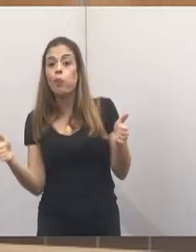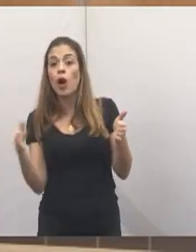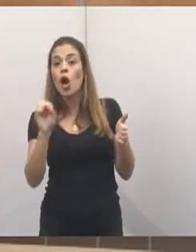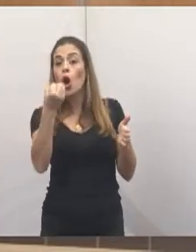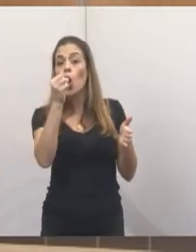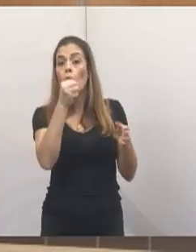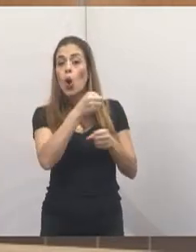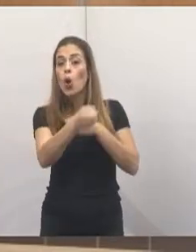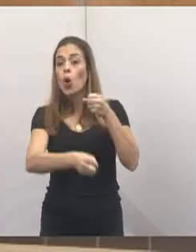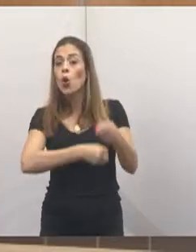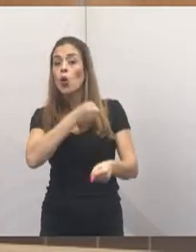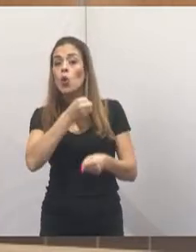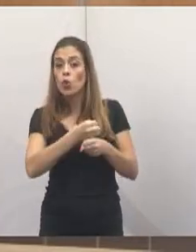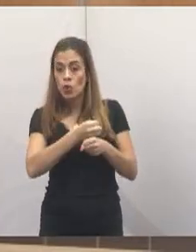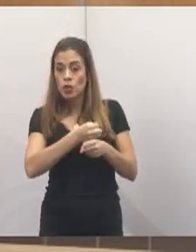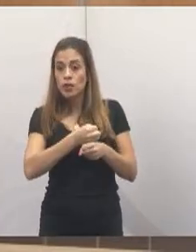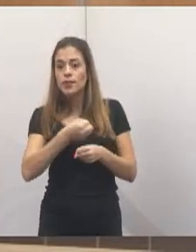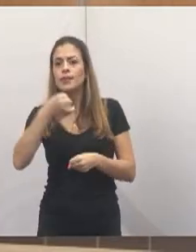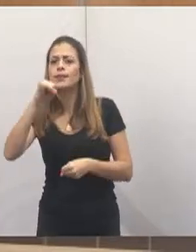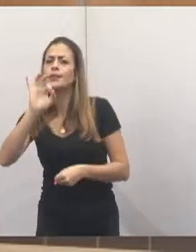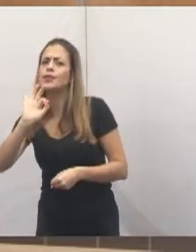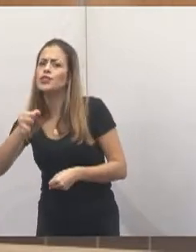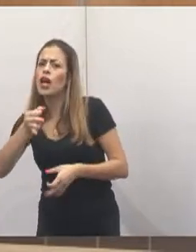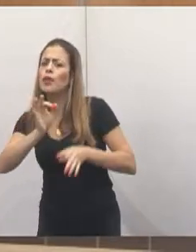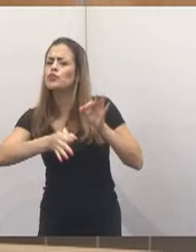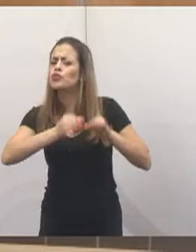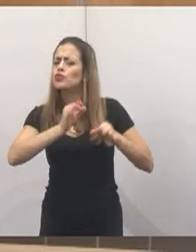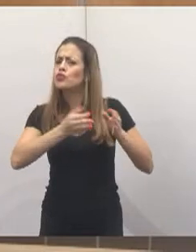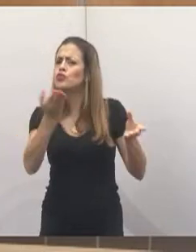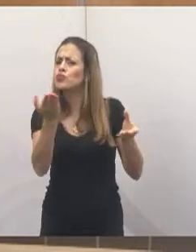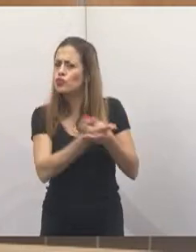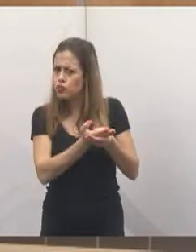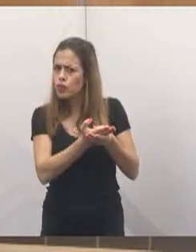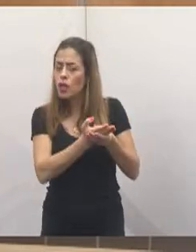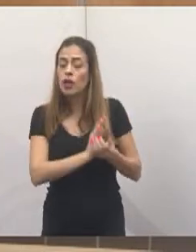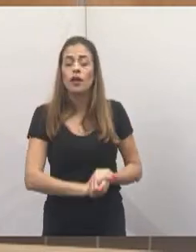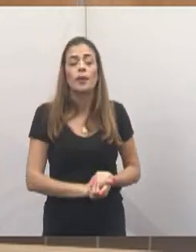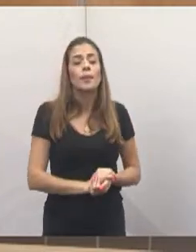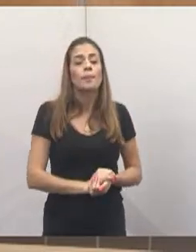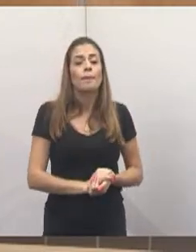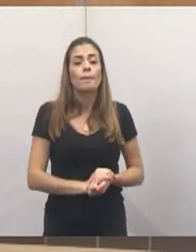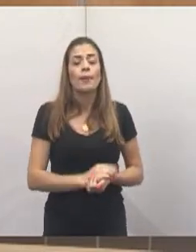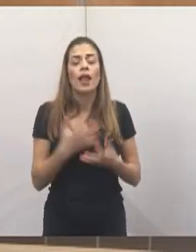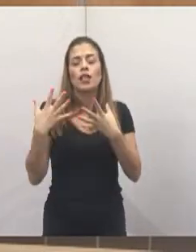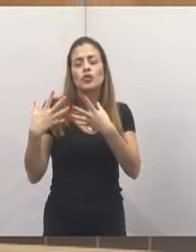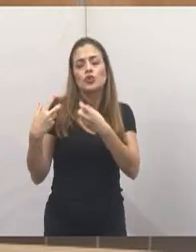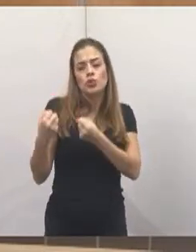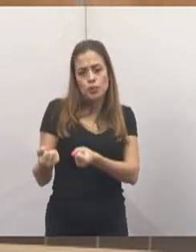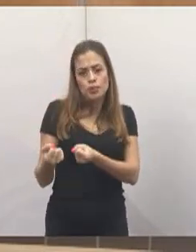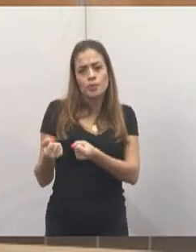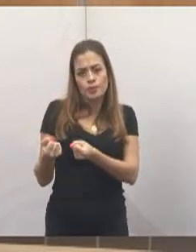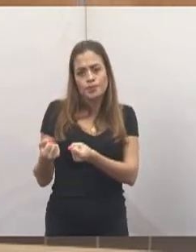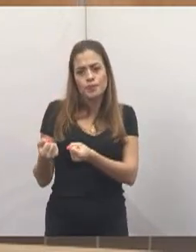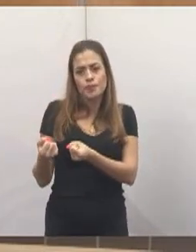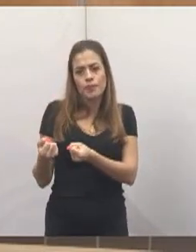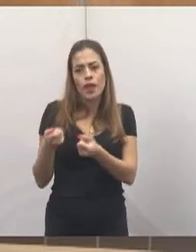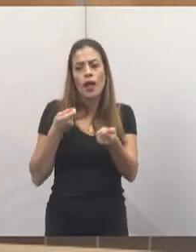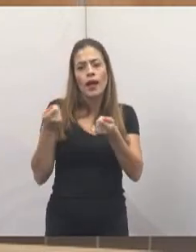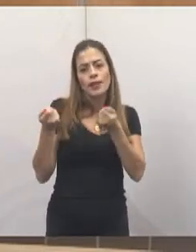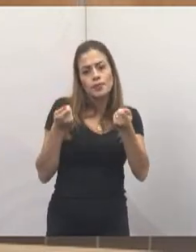esse processo já tenha transitado e julgado, ficará impedido por 8 anos de assumir um cargo na